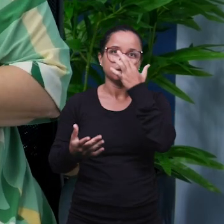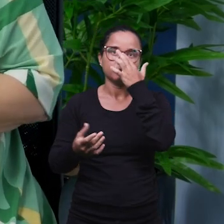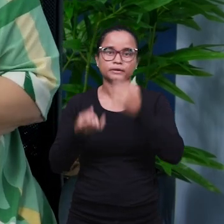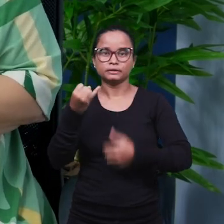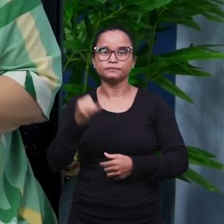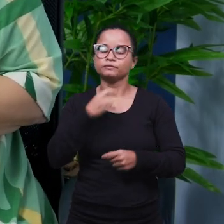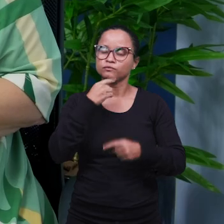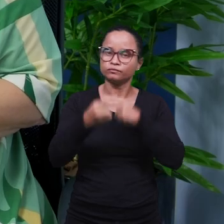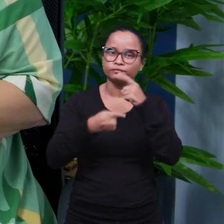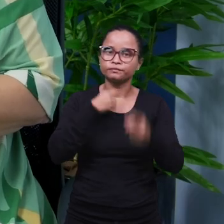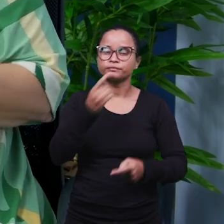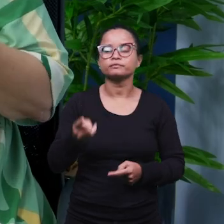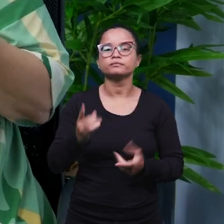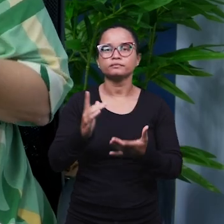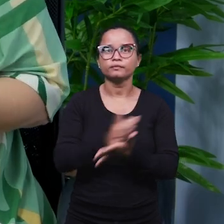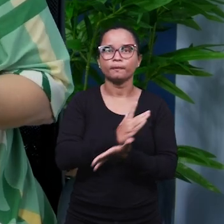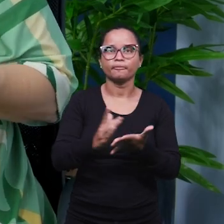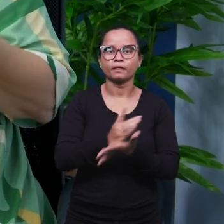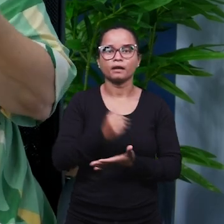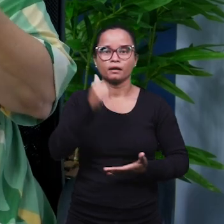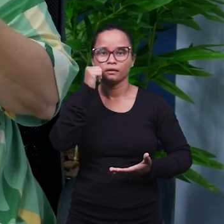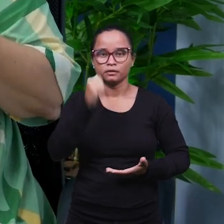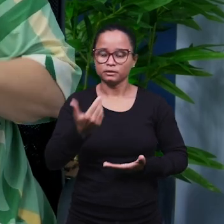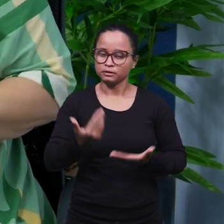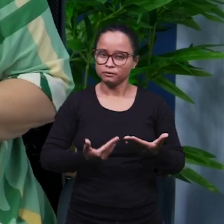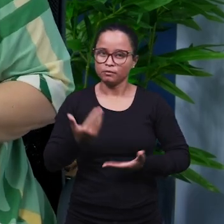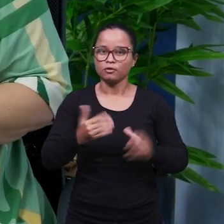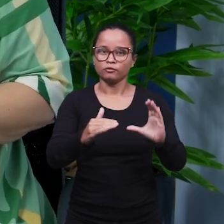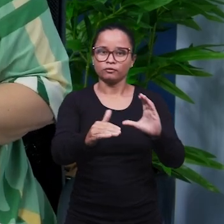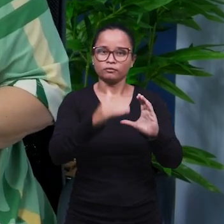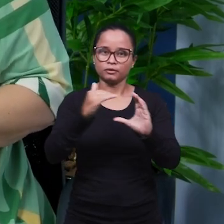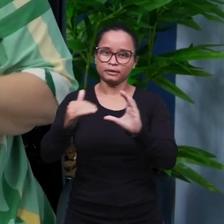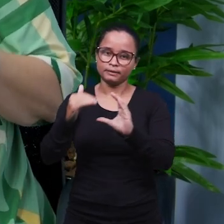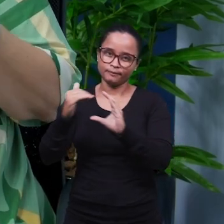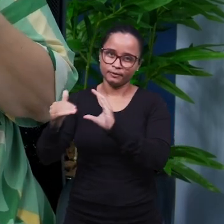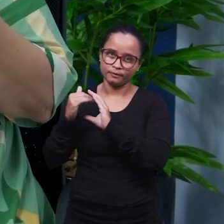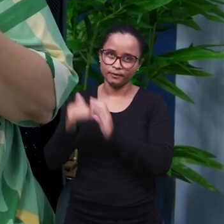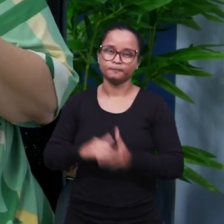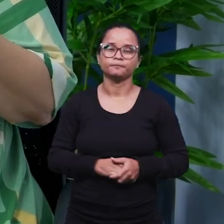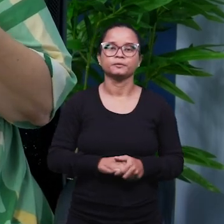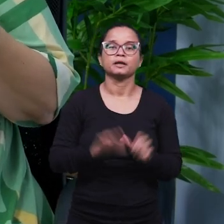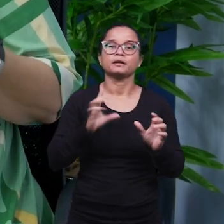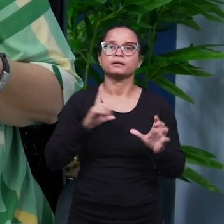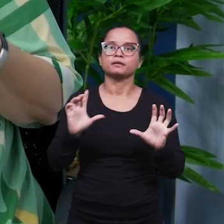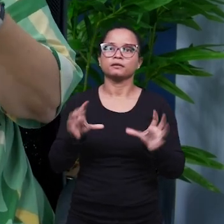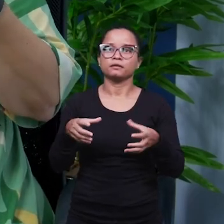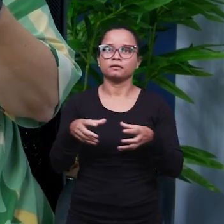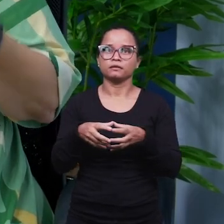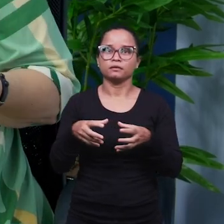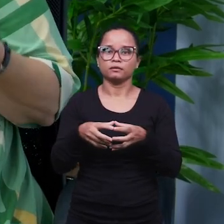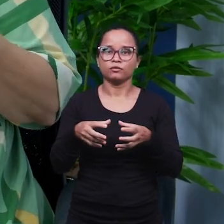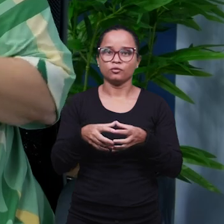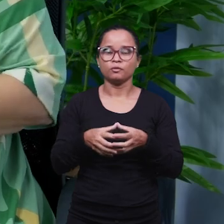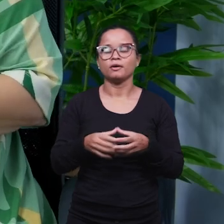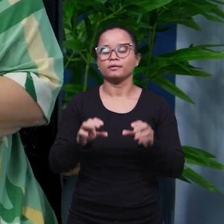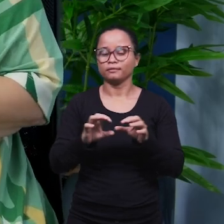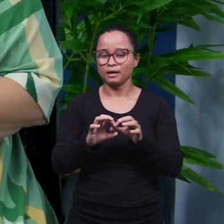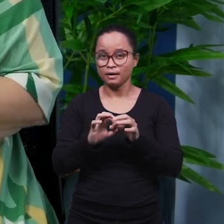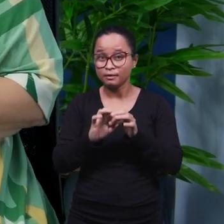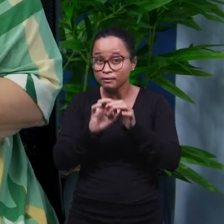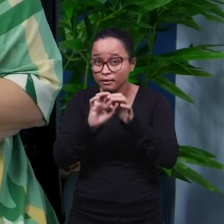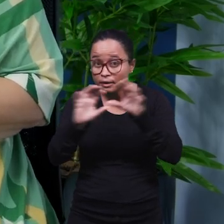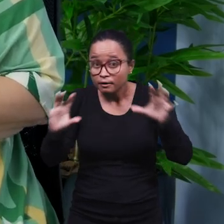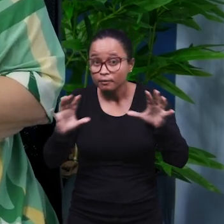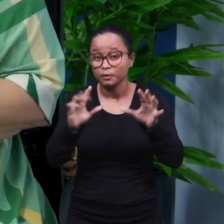se ainda houver alguma dúvida, as irmãs podem enviar as suas dúvidas. Nós temos um grupo que está à disposição